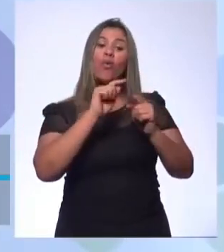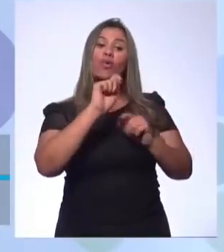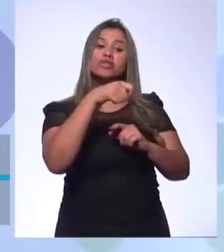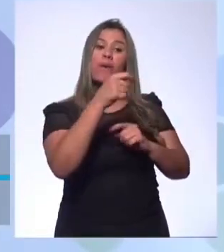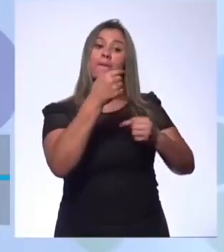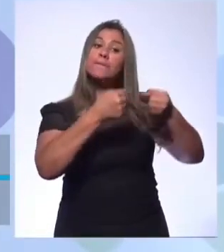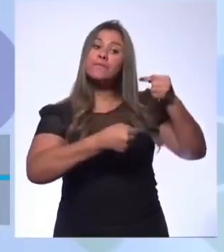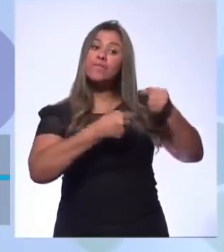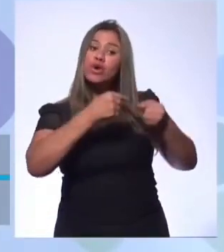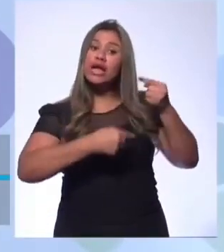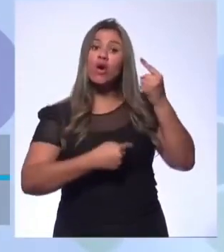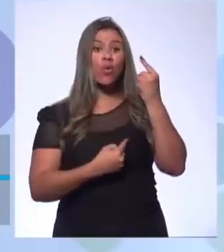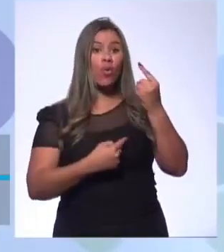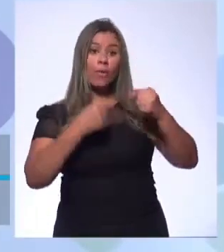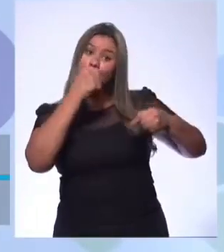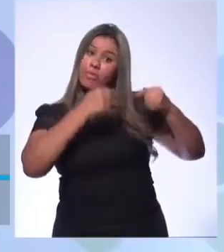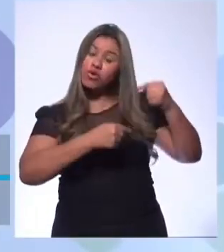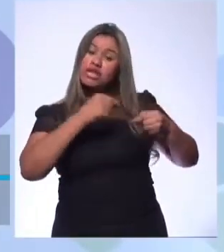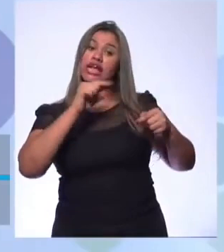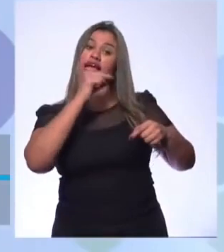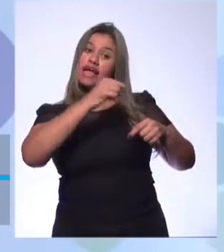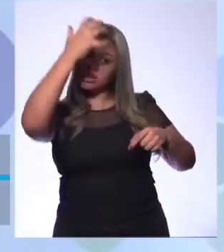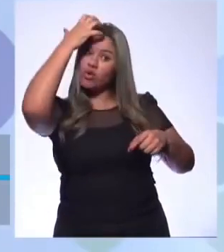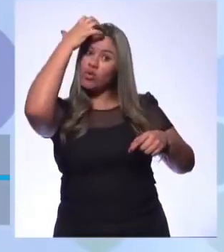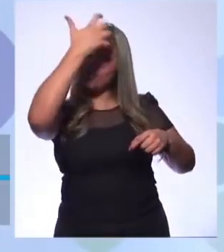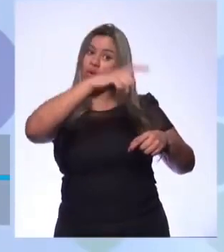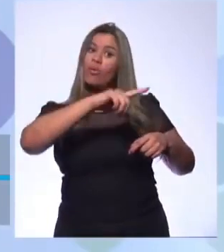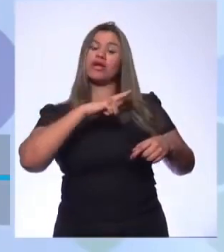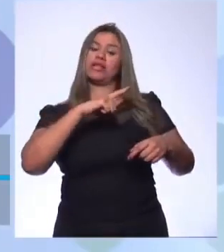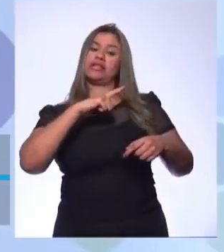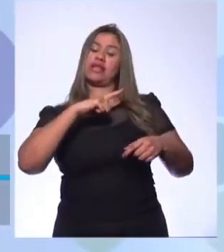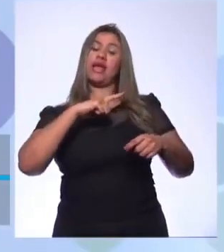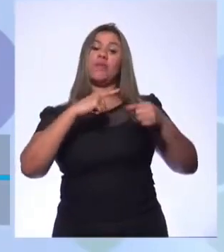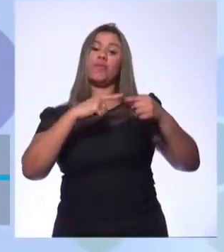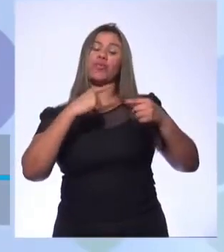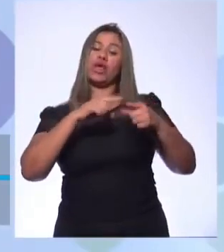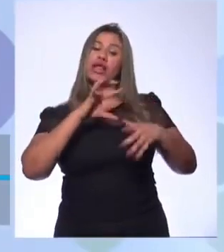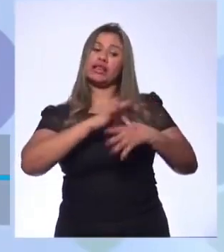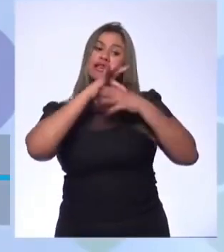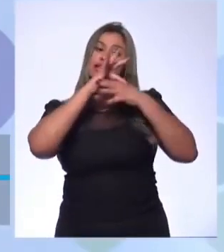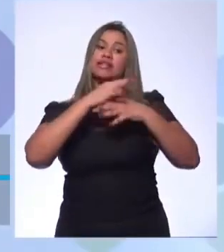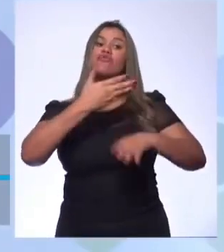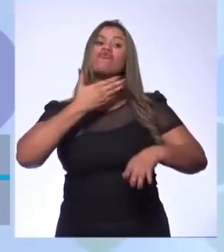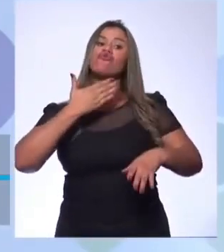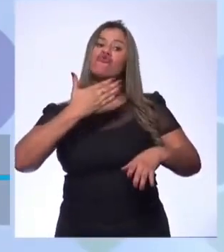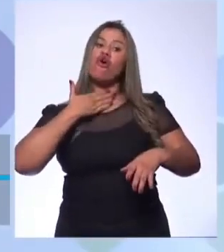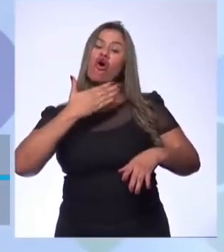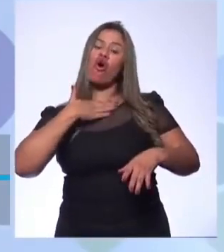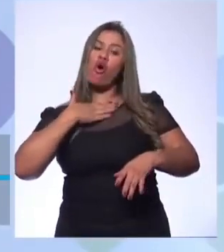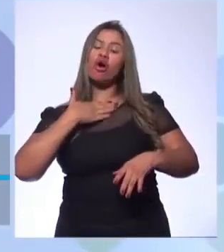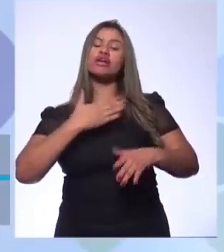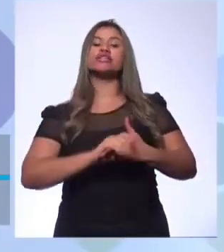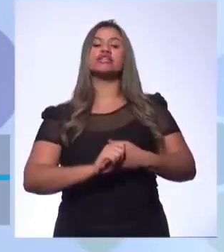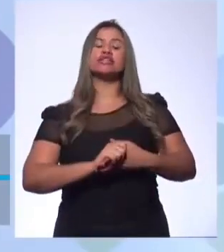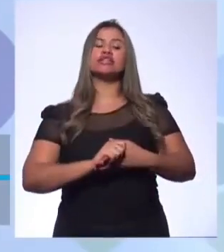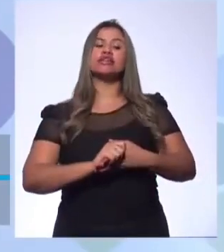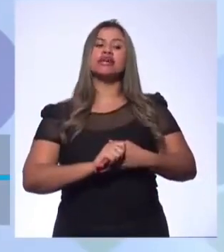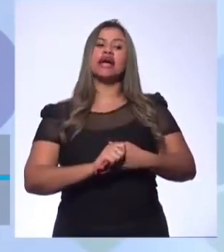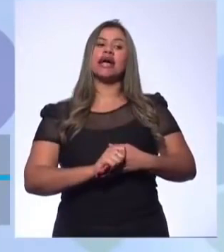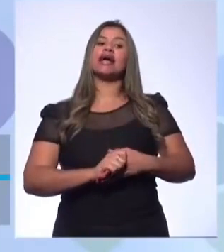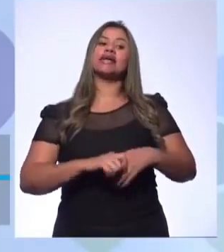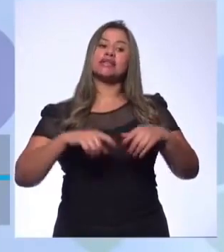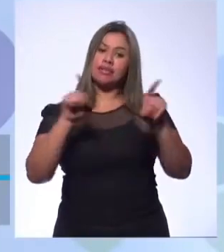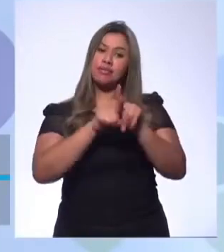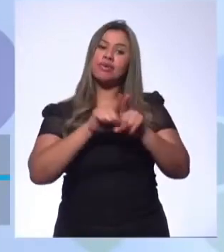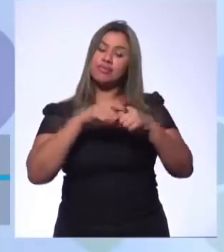também, claro, também tem sua parcela de culpa, porque ele se coloca como liderança, se coloca como voz e também tem que ser, também tem